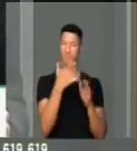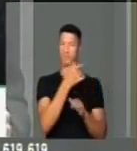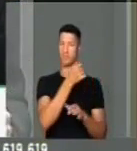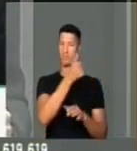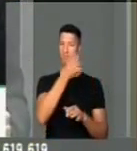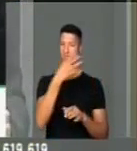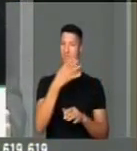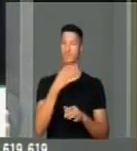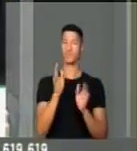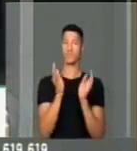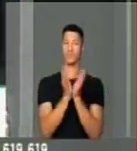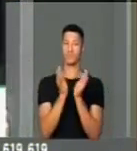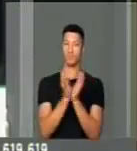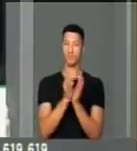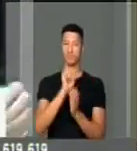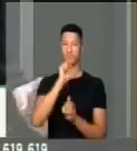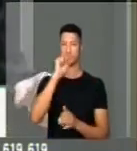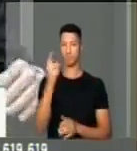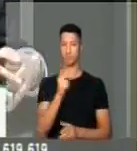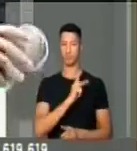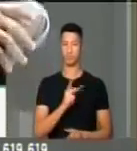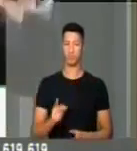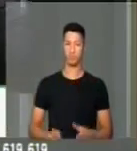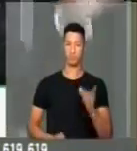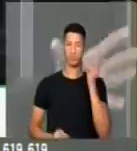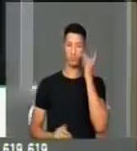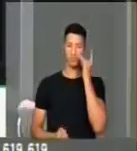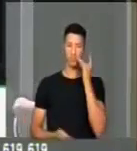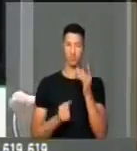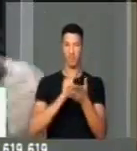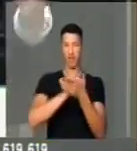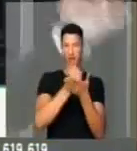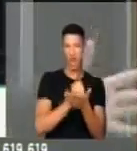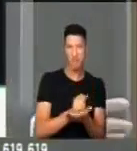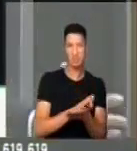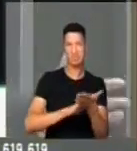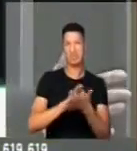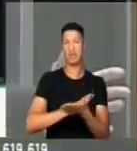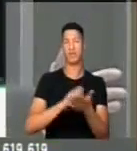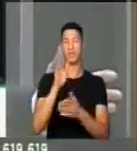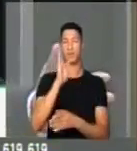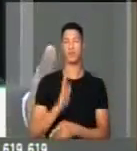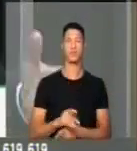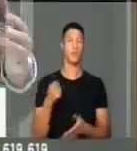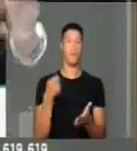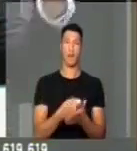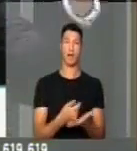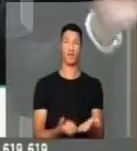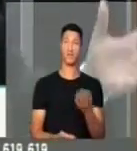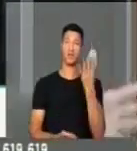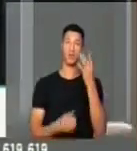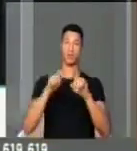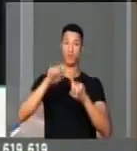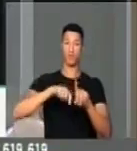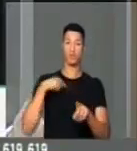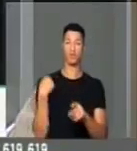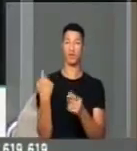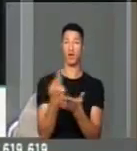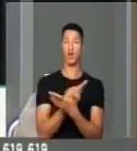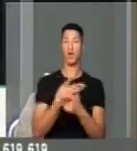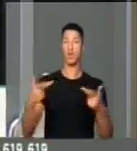2014 a equipe da ex-presidenta Dilma, aquela que desgovernou o Brasil, não pagava. Em 4 meses as coisas